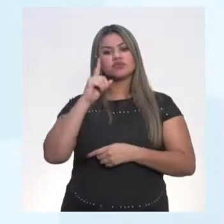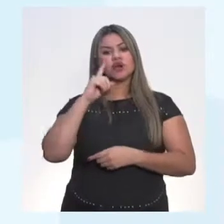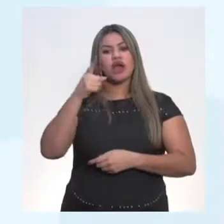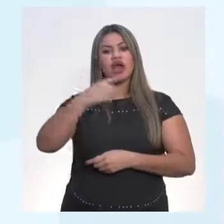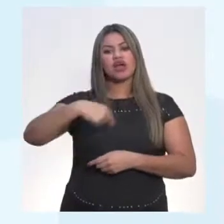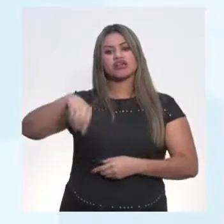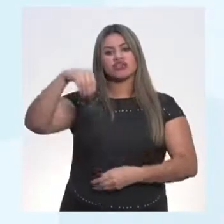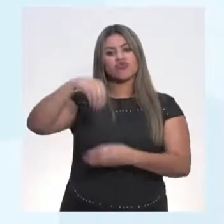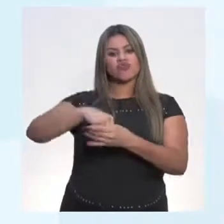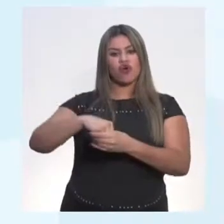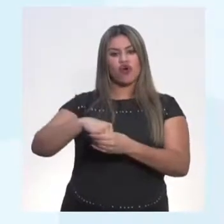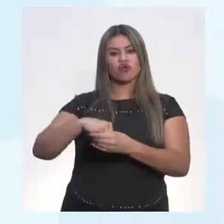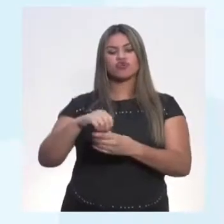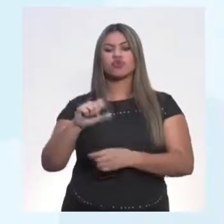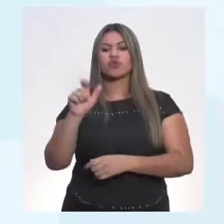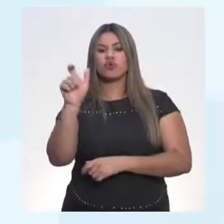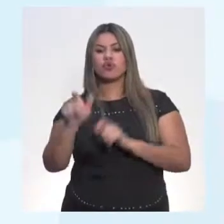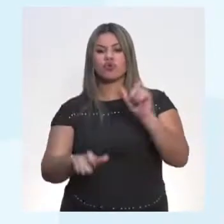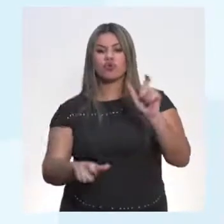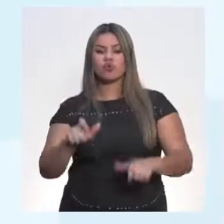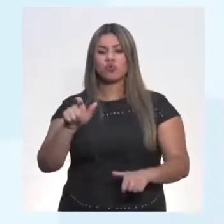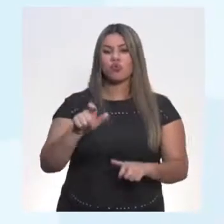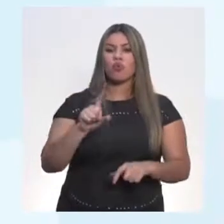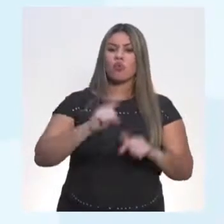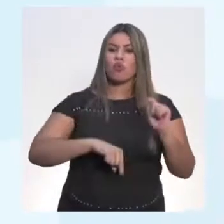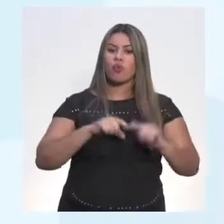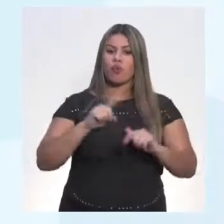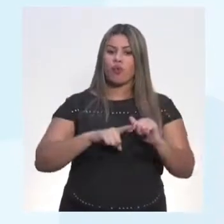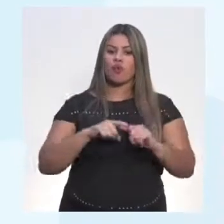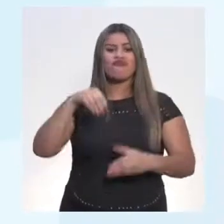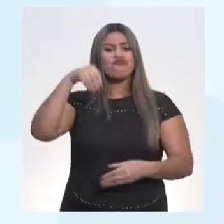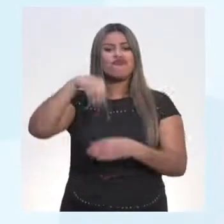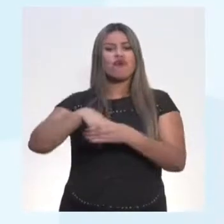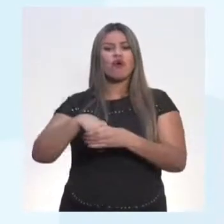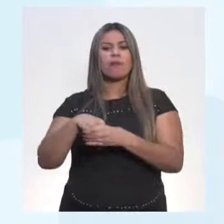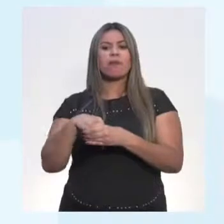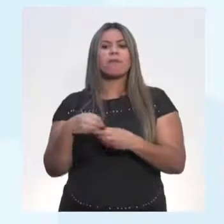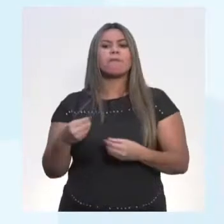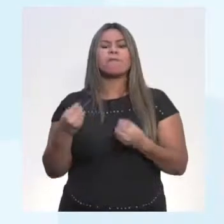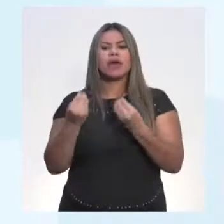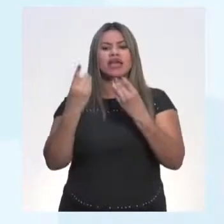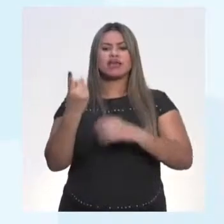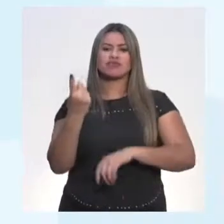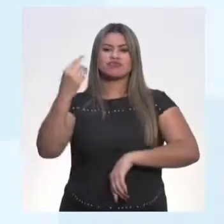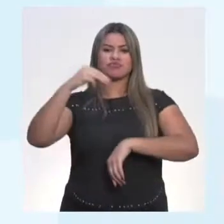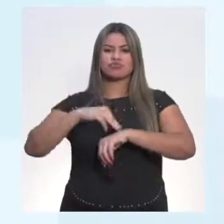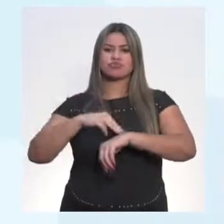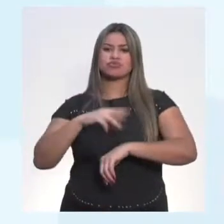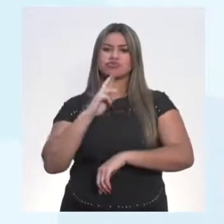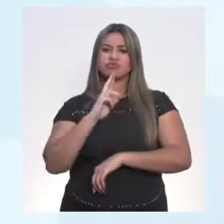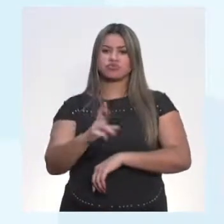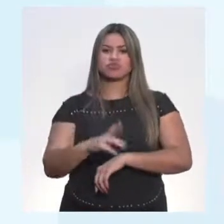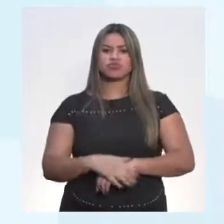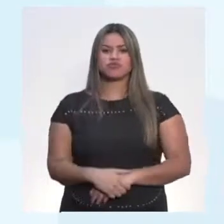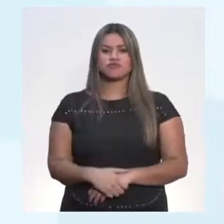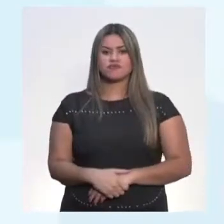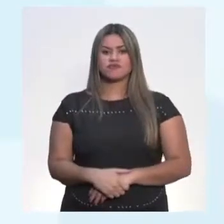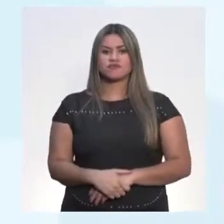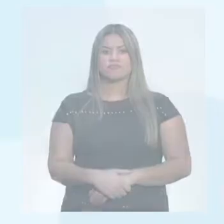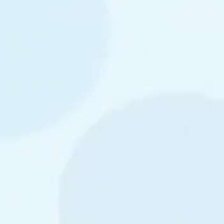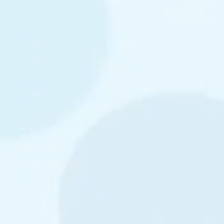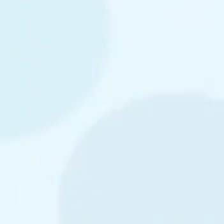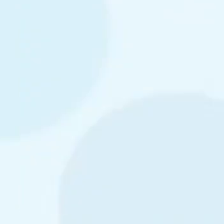votamos em algo em alguém para que serve uma votação um minuto para vocês responderem